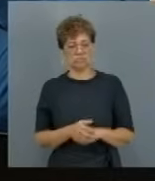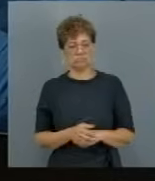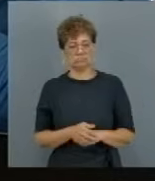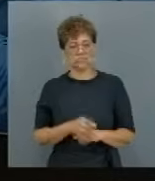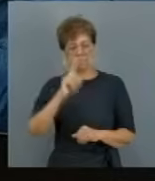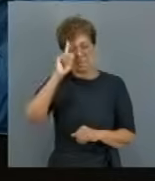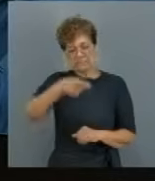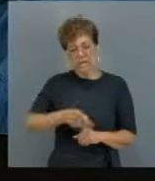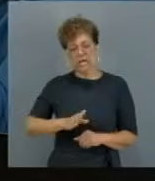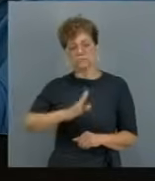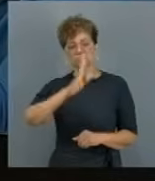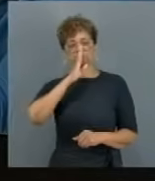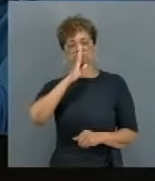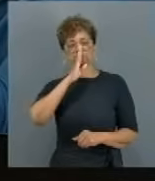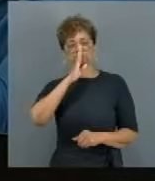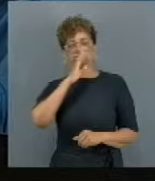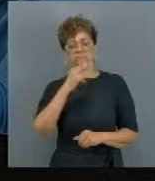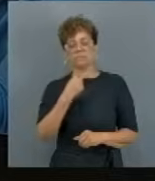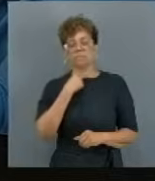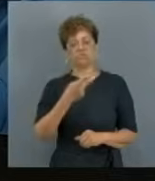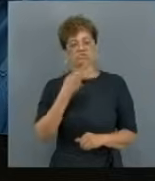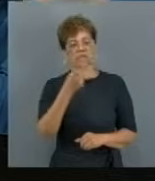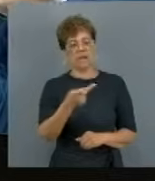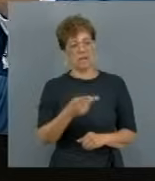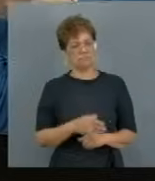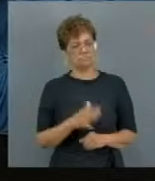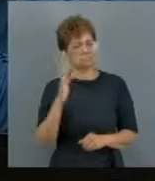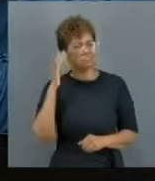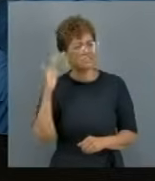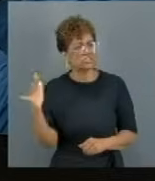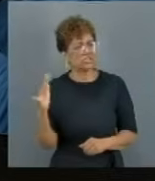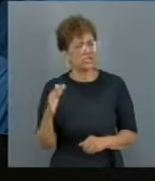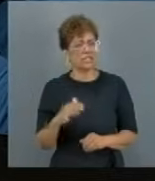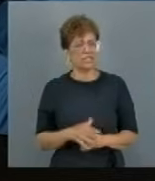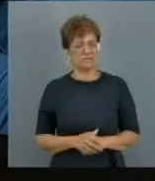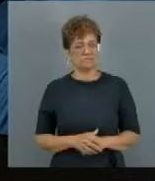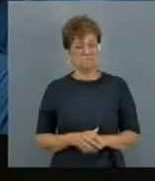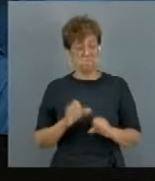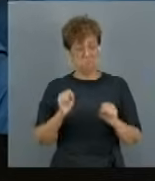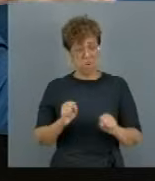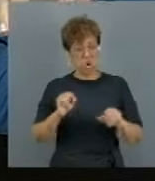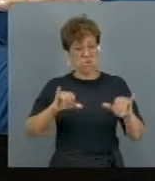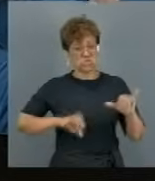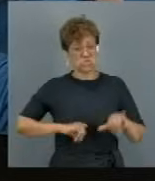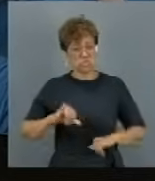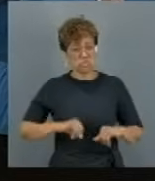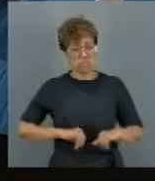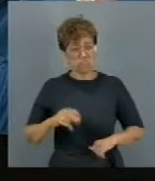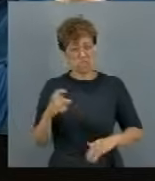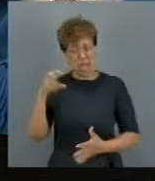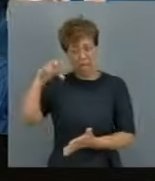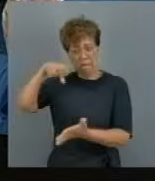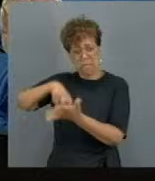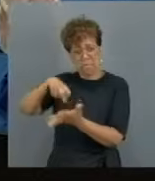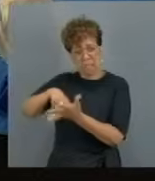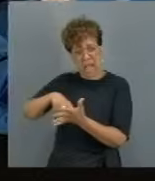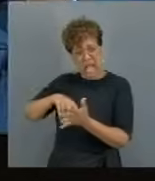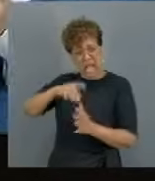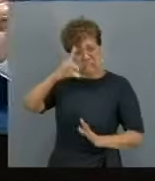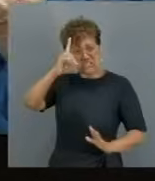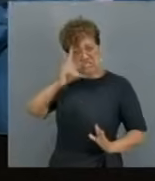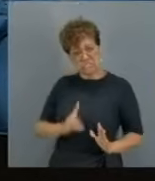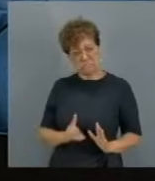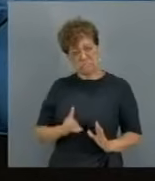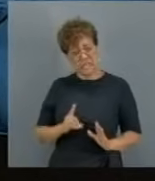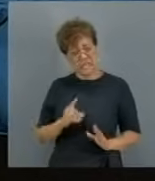fosse constrangido a não se posicionar, porque poderá sofrer uma sanção disciplinar, porque se